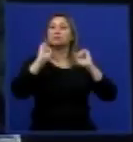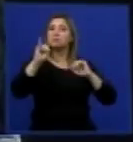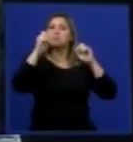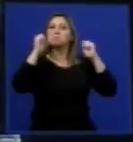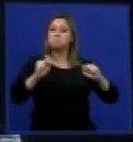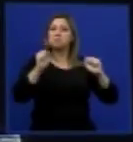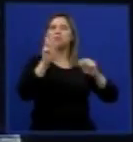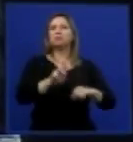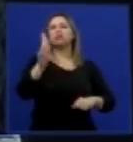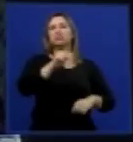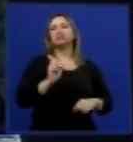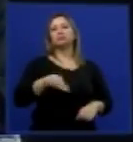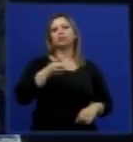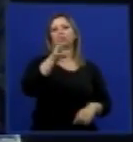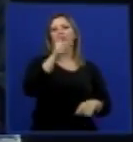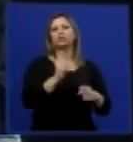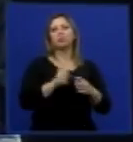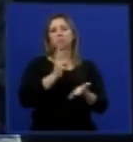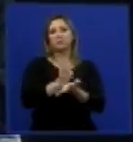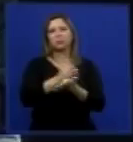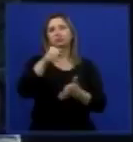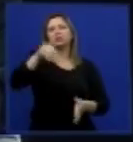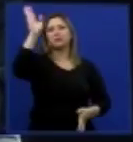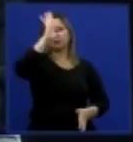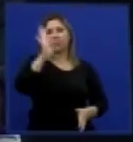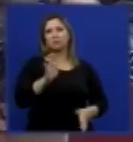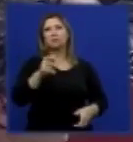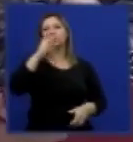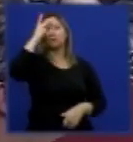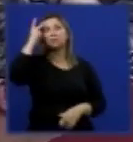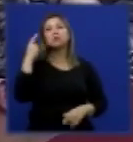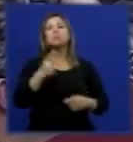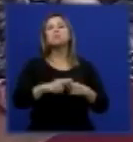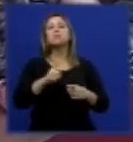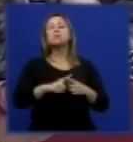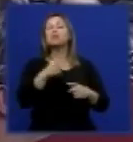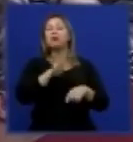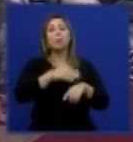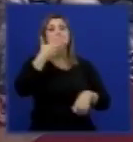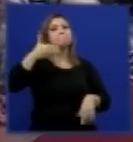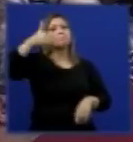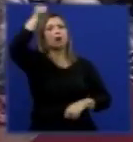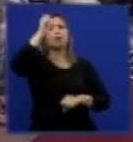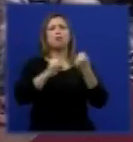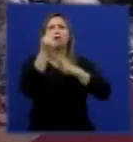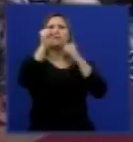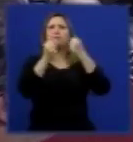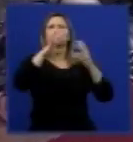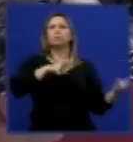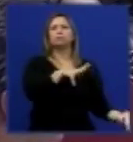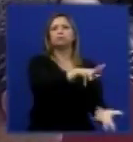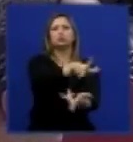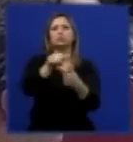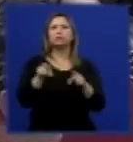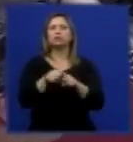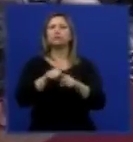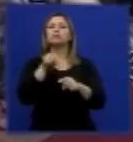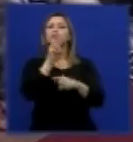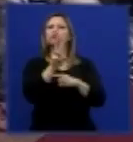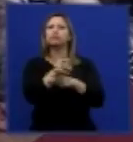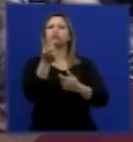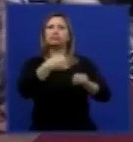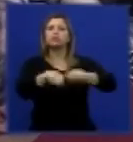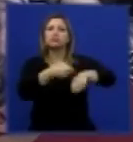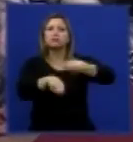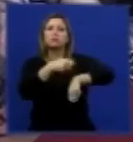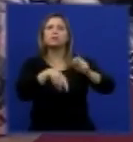os pneus usados existentes no Brasil Afinal trata-se da maior e melhor indústria de pneus remoldados do mundo com investimentos industriais da